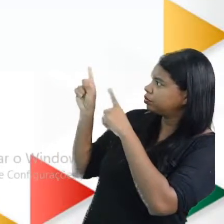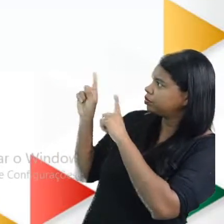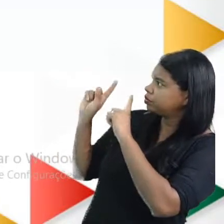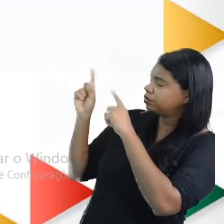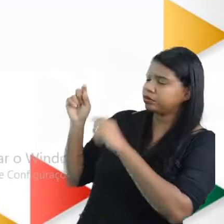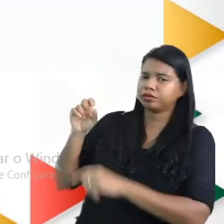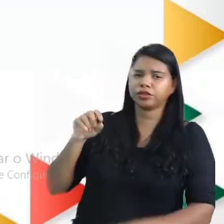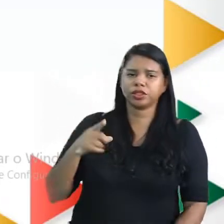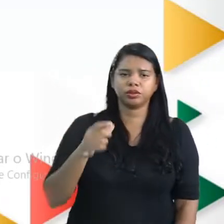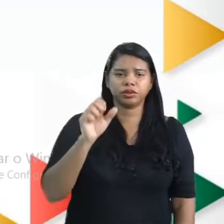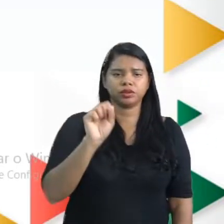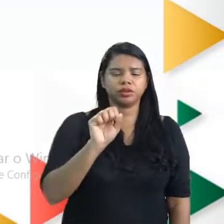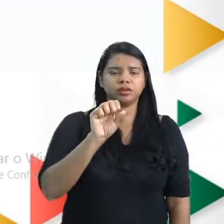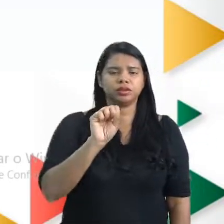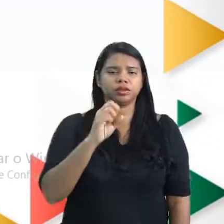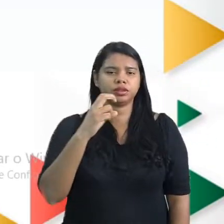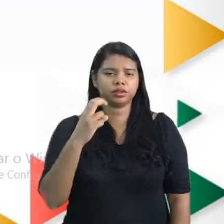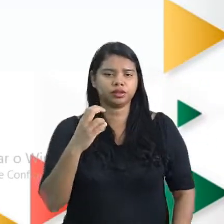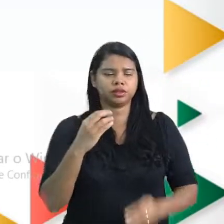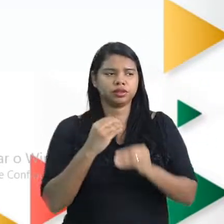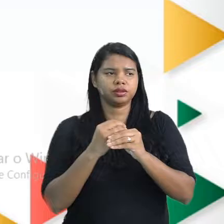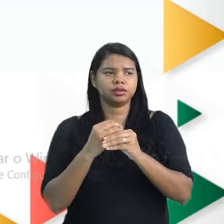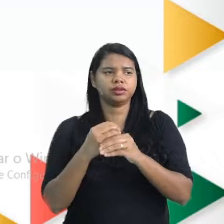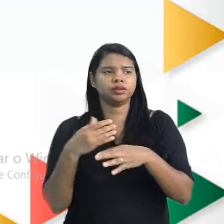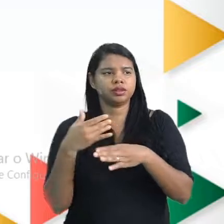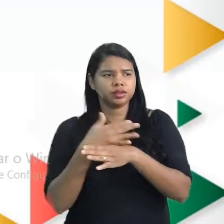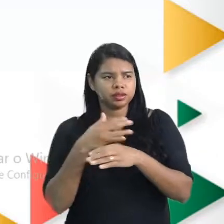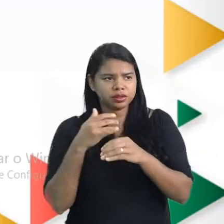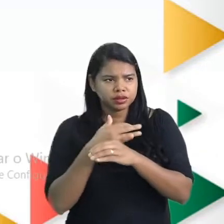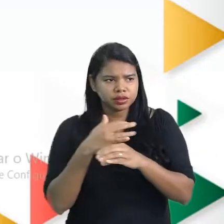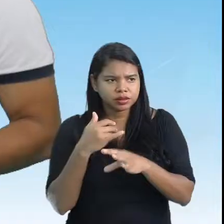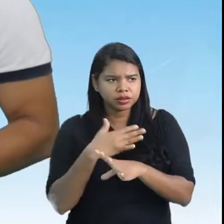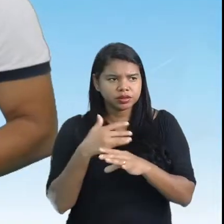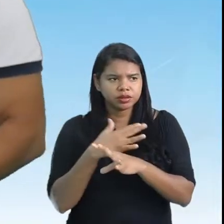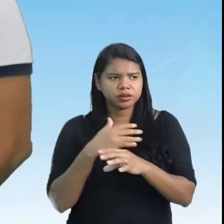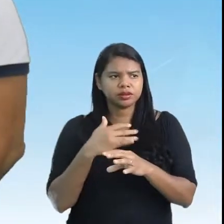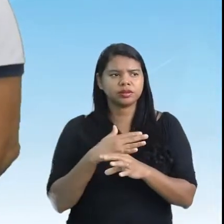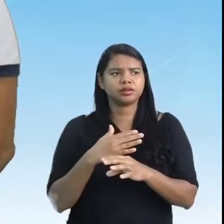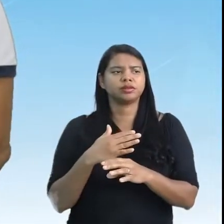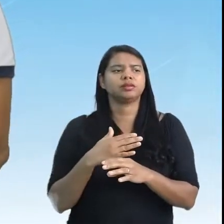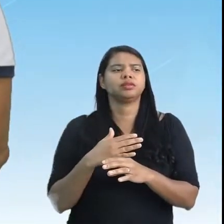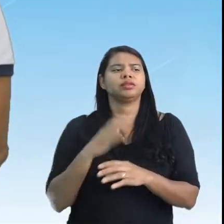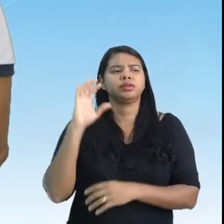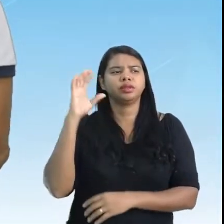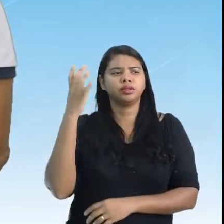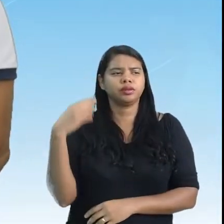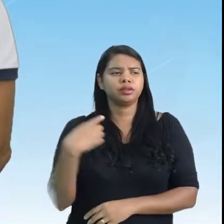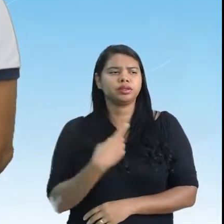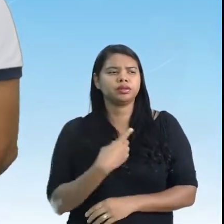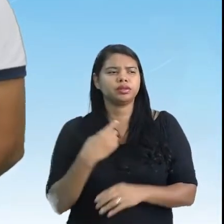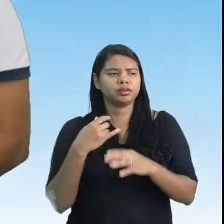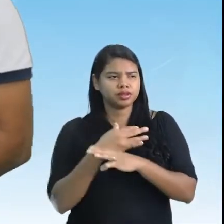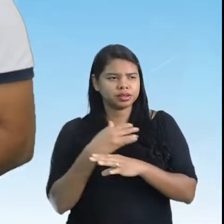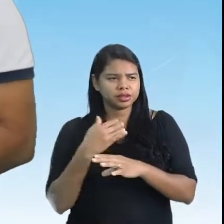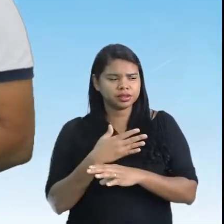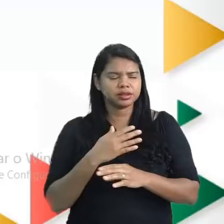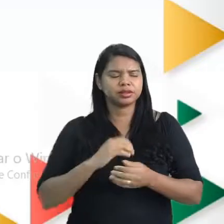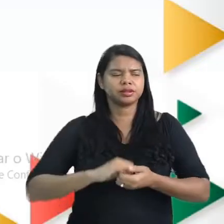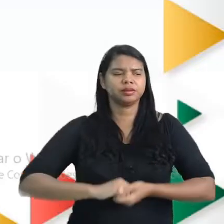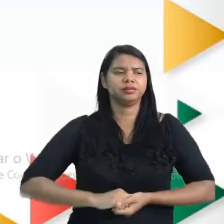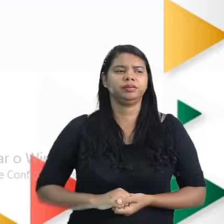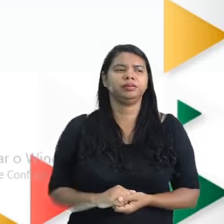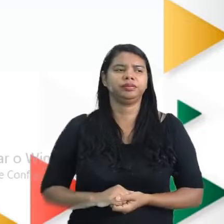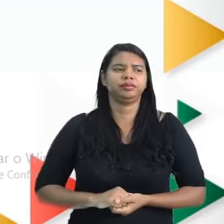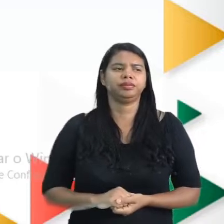1885, não é? Aqui no Recife. Para eles entenderem um pouco como é que era o clima aqui da nossa cidade, a atmosfera da nossa